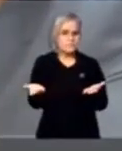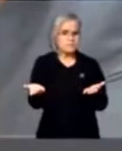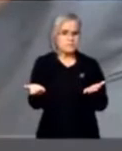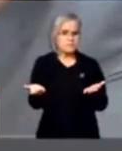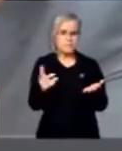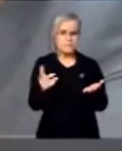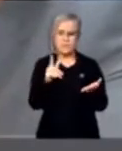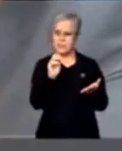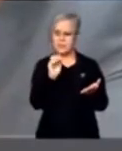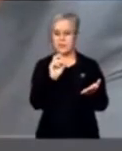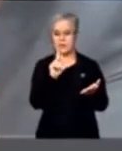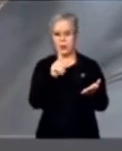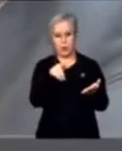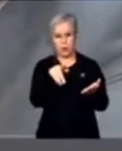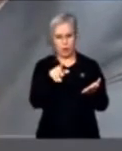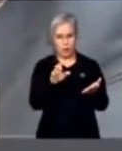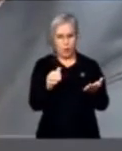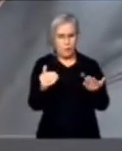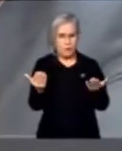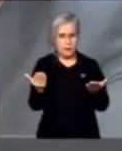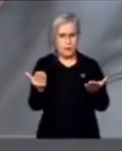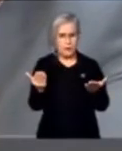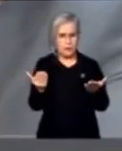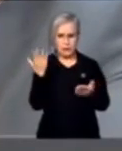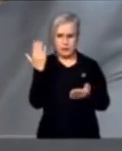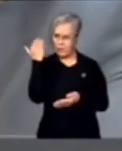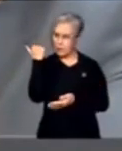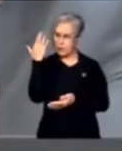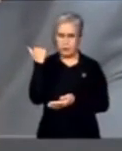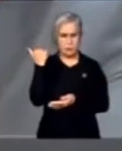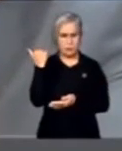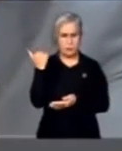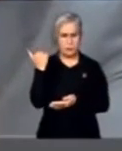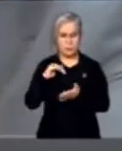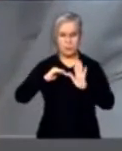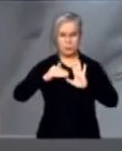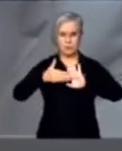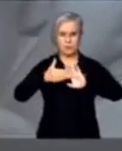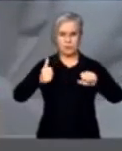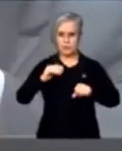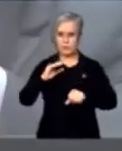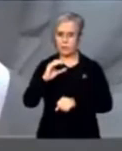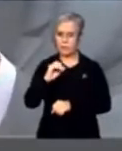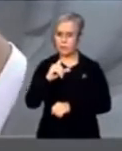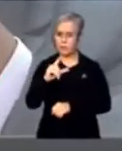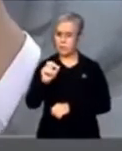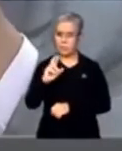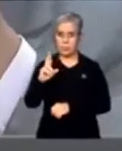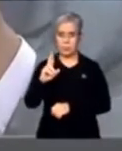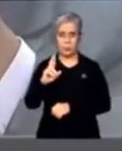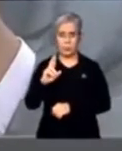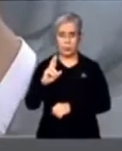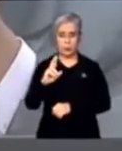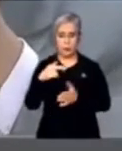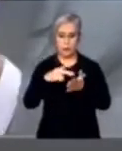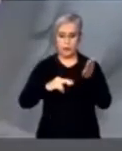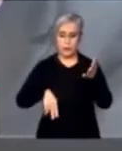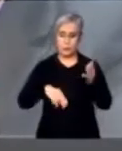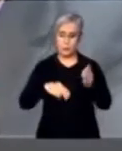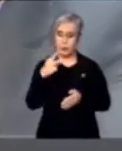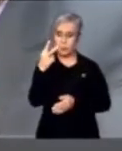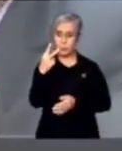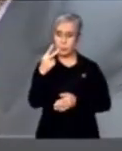Golpe? O impeachment do Collor, o relatório tem duas linhas,